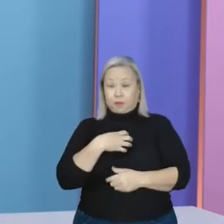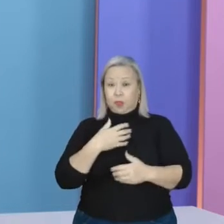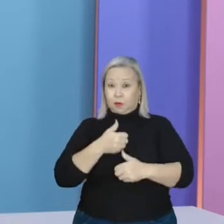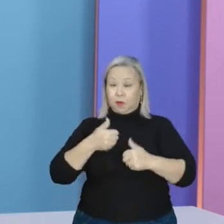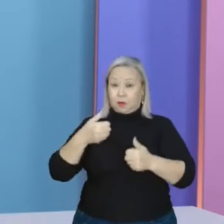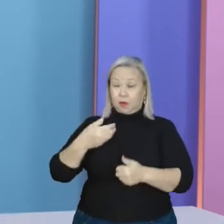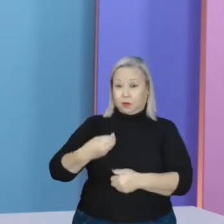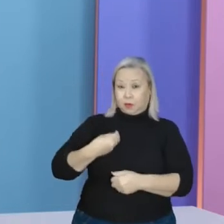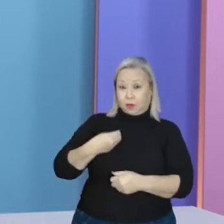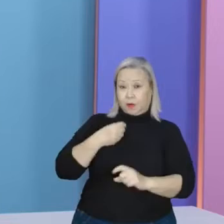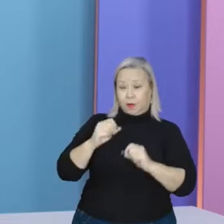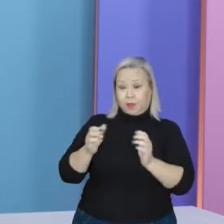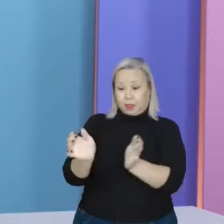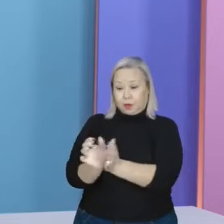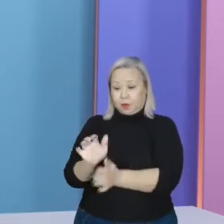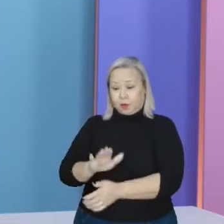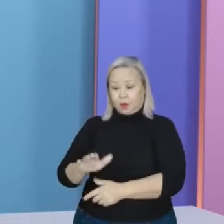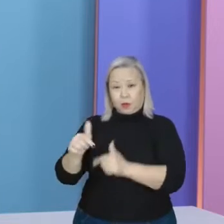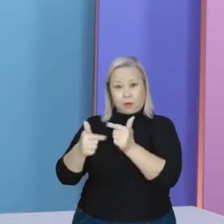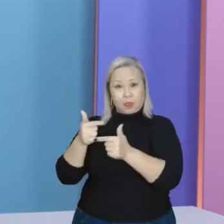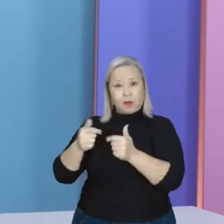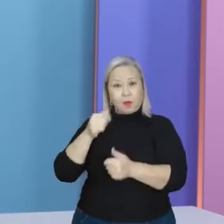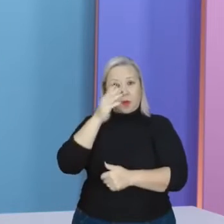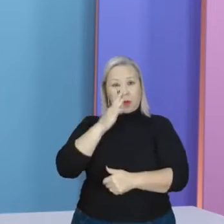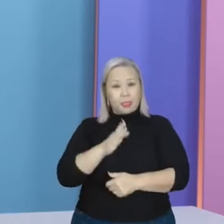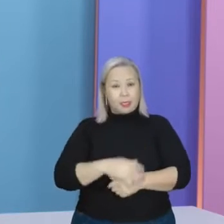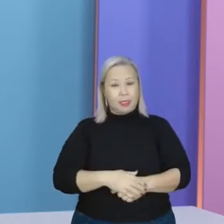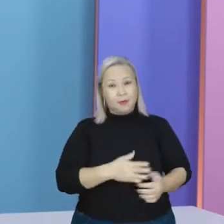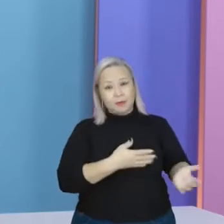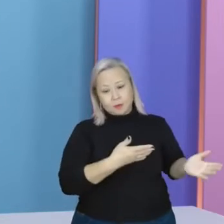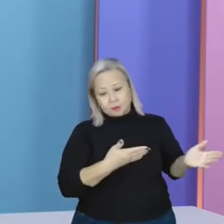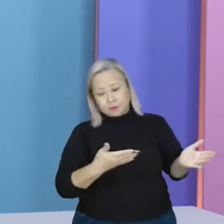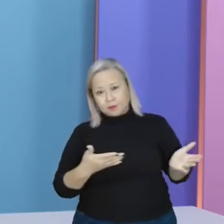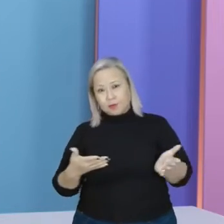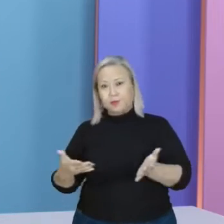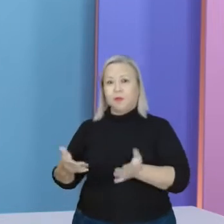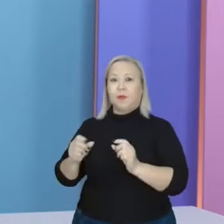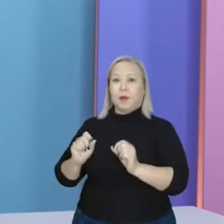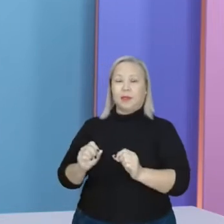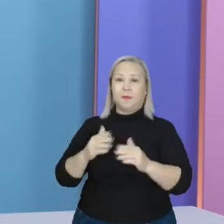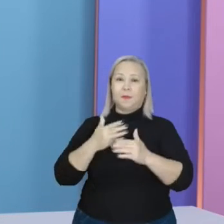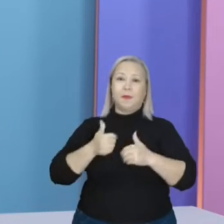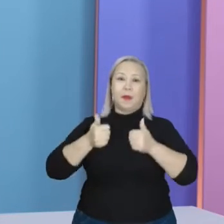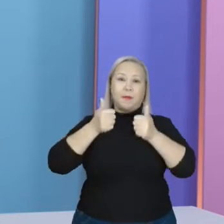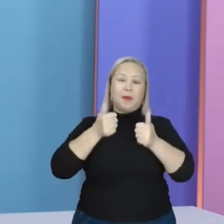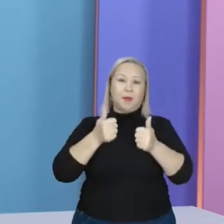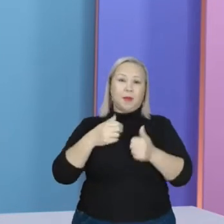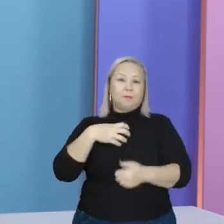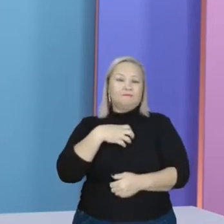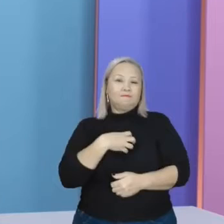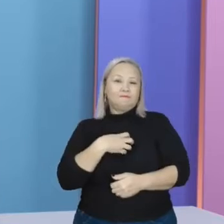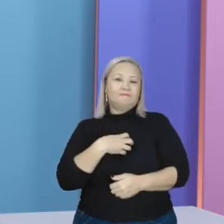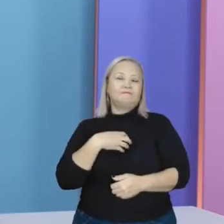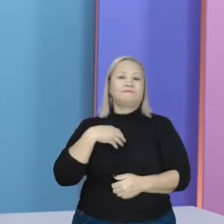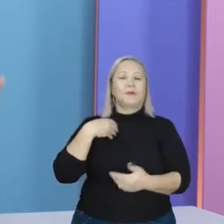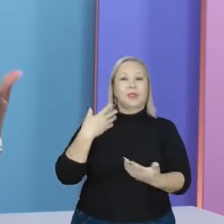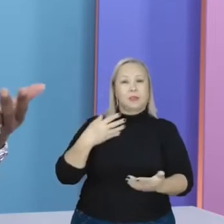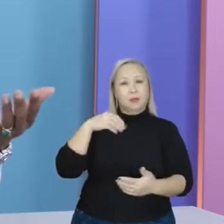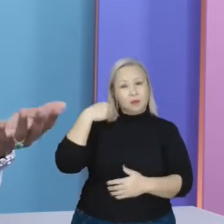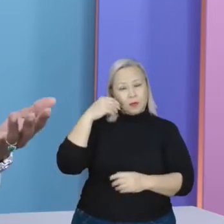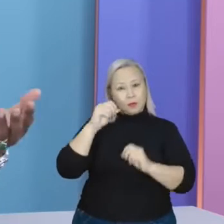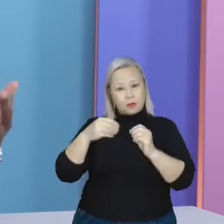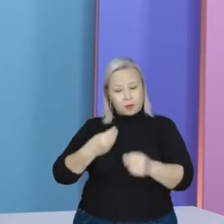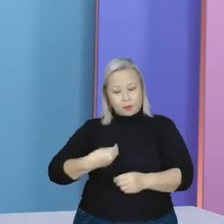classe trabalhadora brasileira passa inevitavelmente pela melhoria das condições de vida das